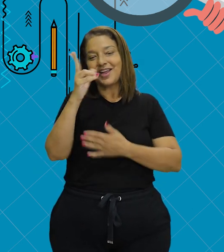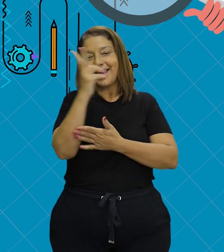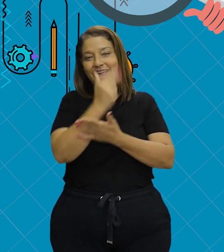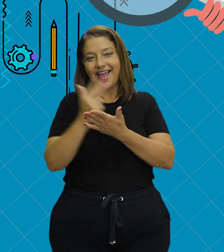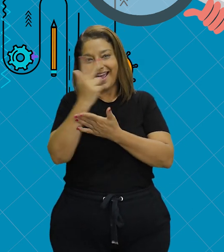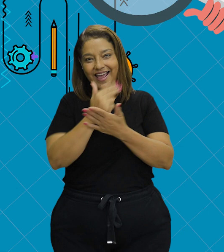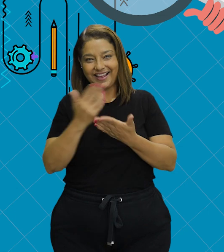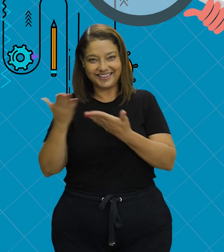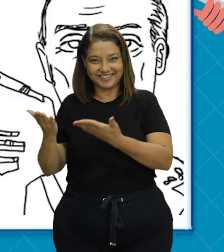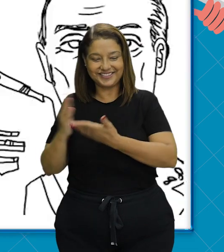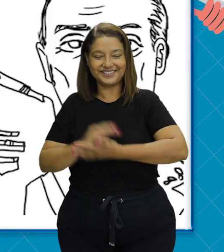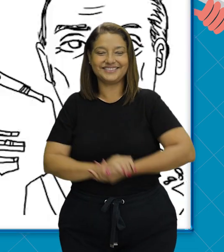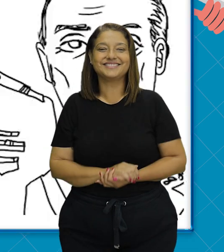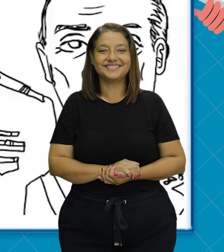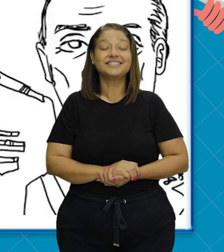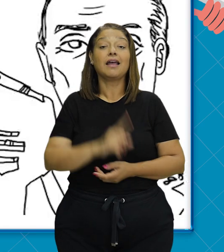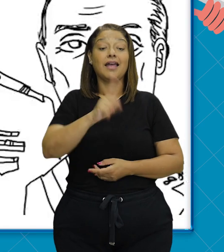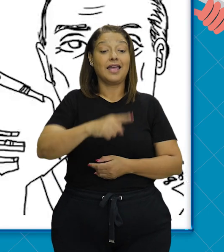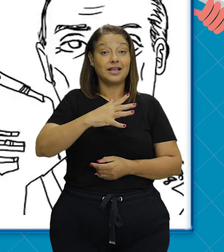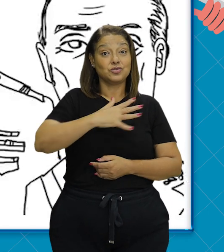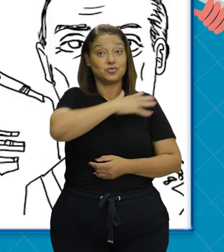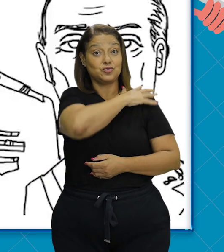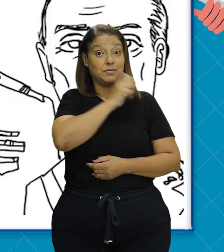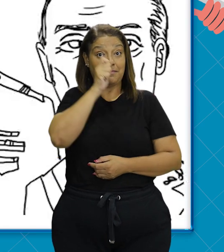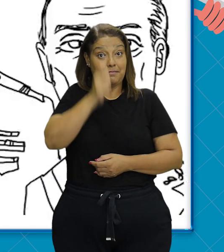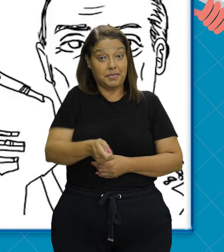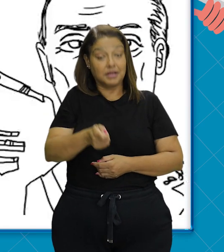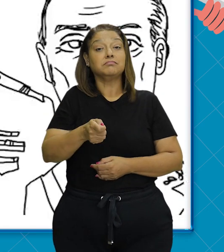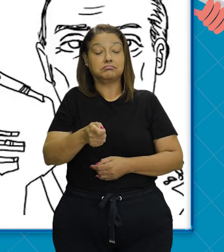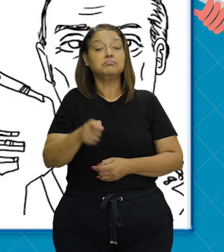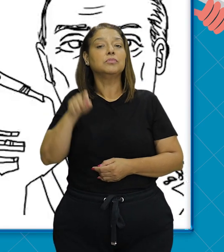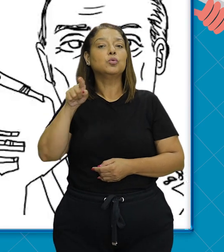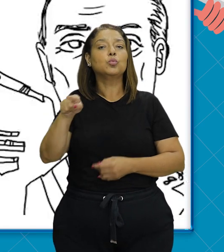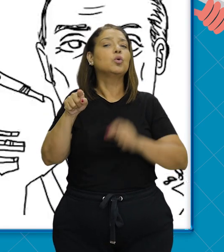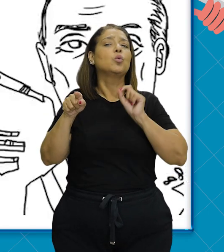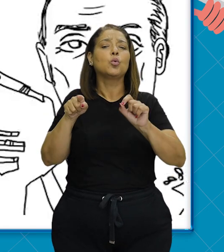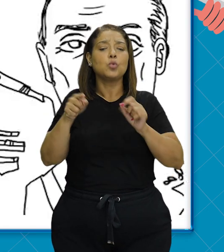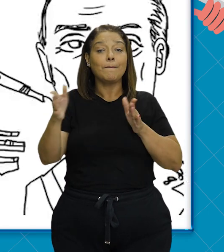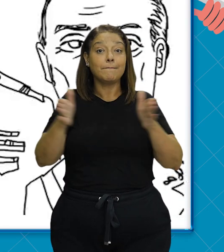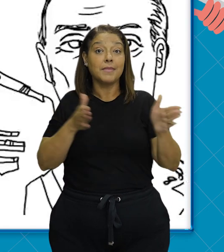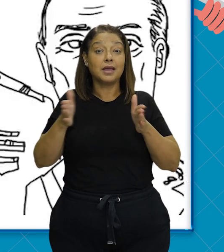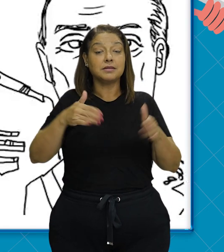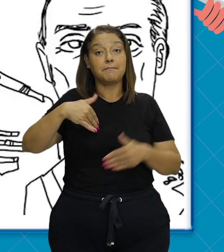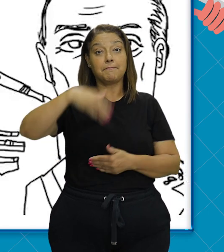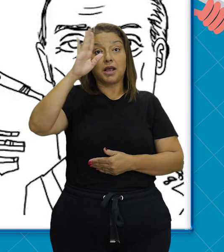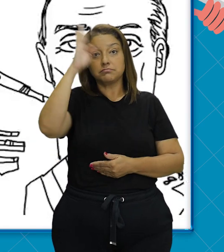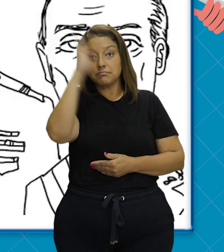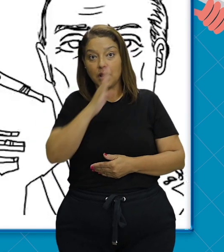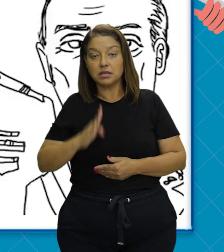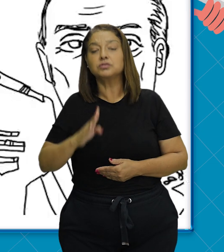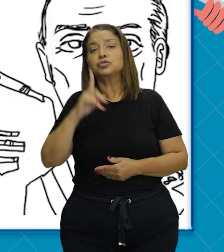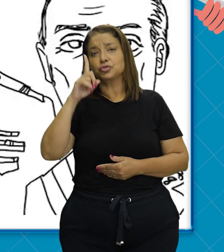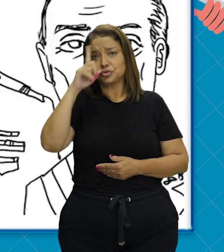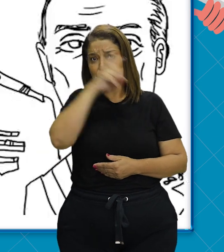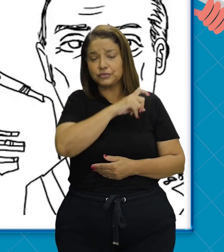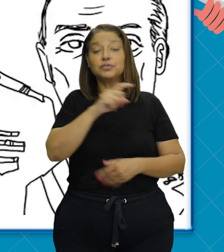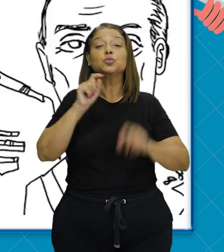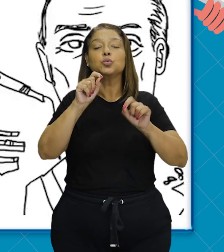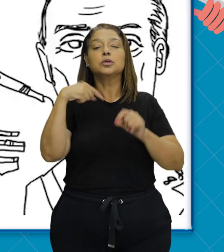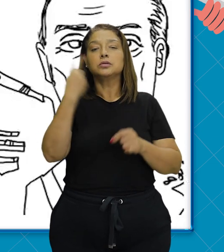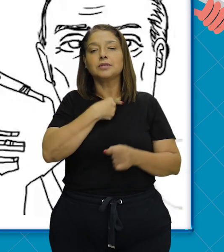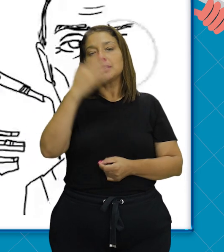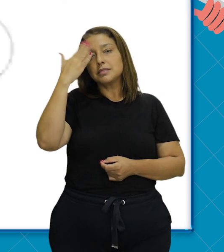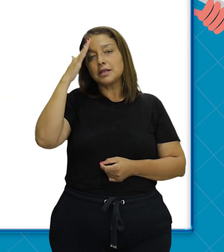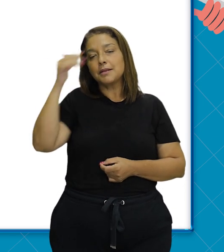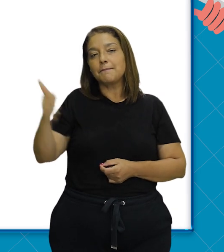Historiarte. A ditadura militar, ou regime militar, foi um dos períodos mais polêmicos da história do Brasil. Mas para entendermos